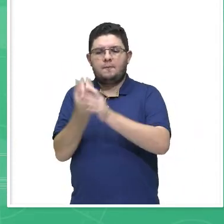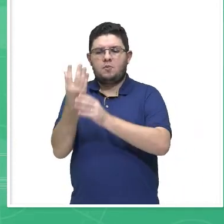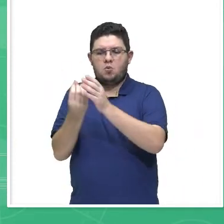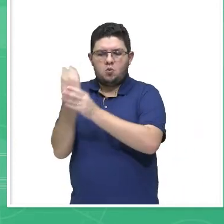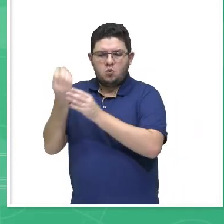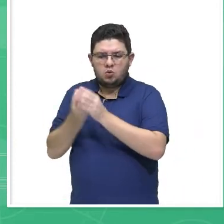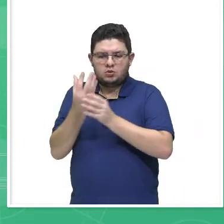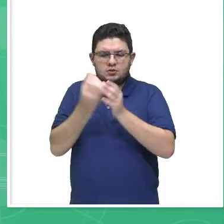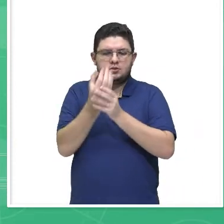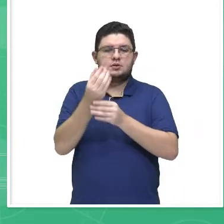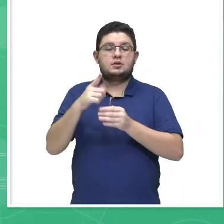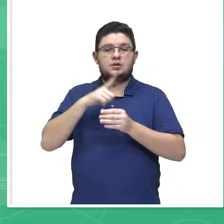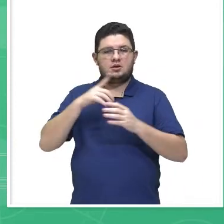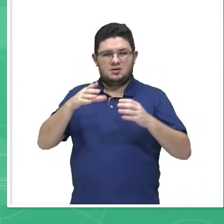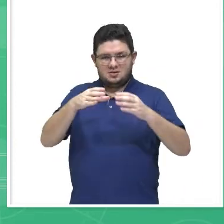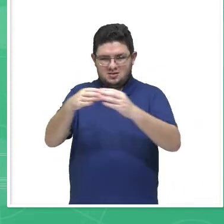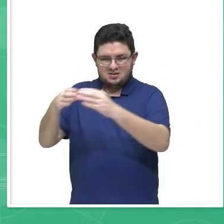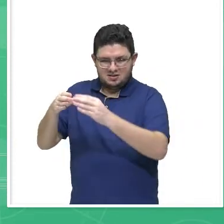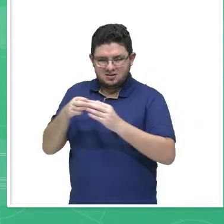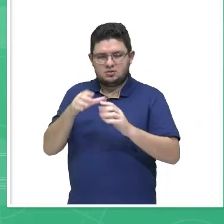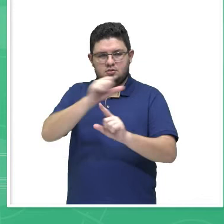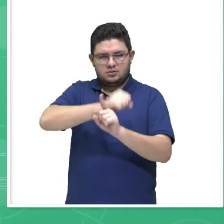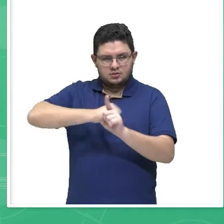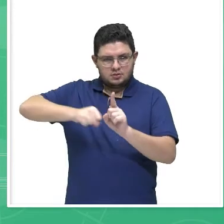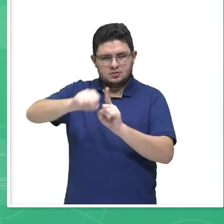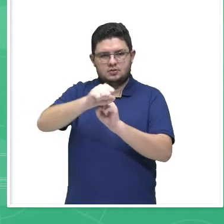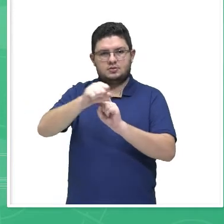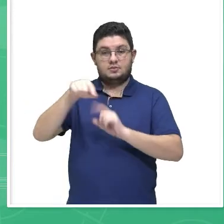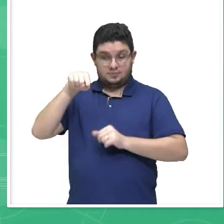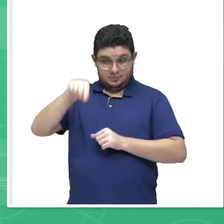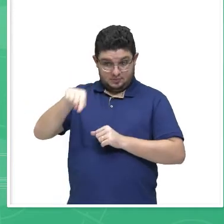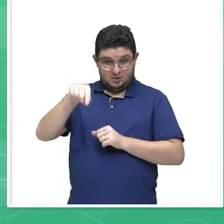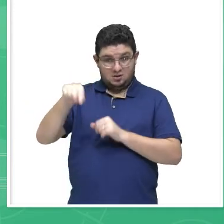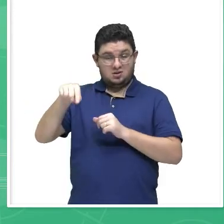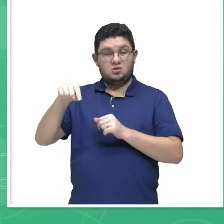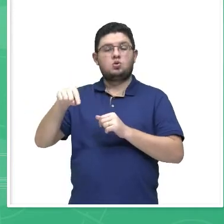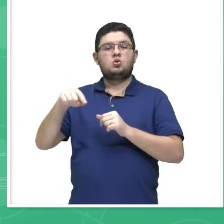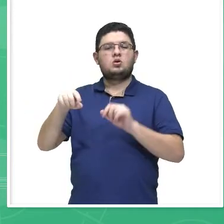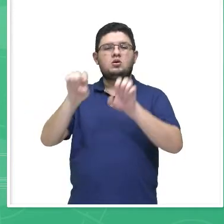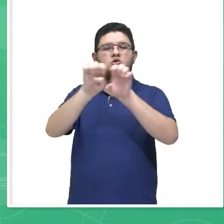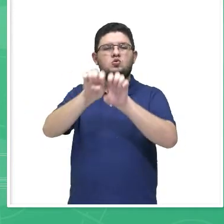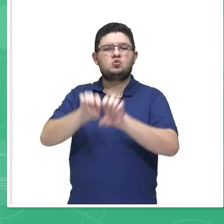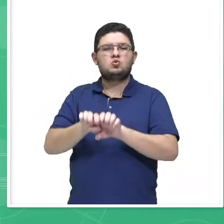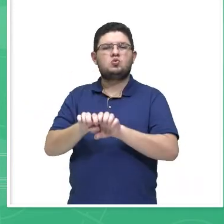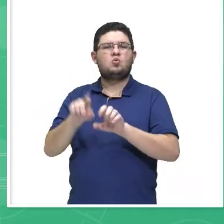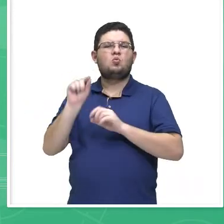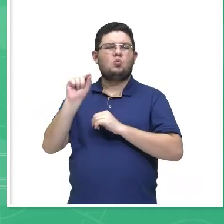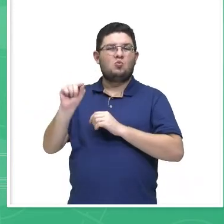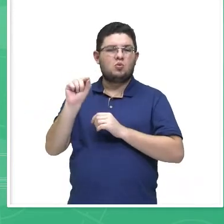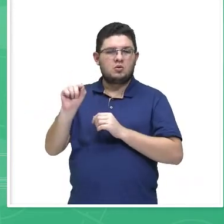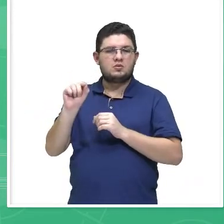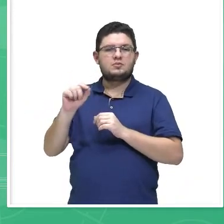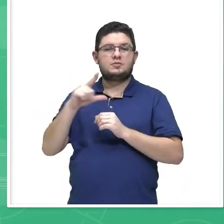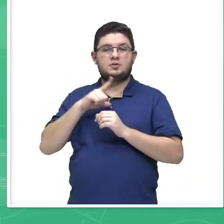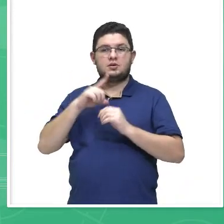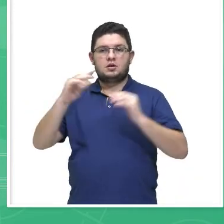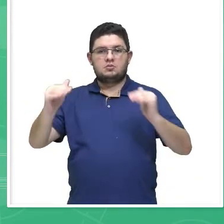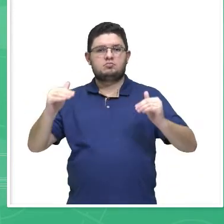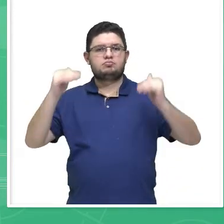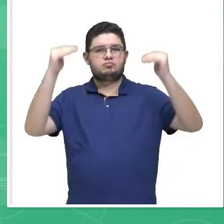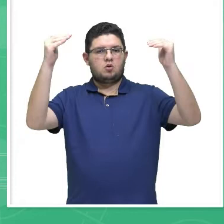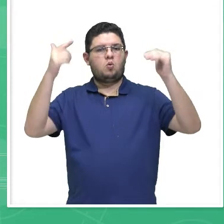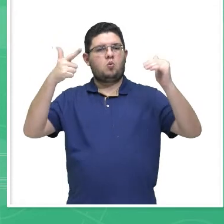em determinada sociedade. Sobre esta estrutura econômica se ergueria a superestrutura.